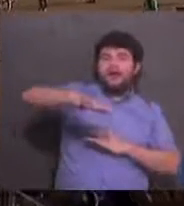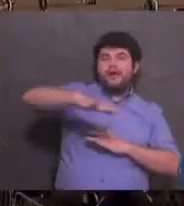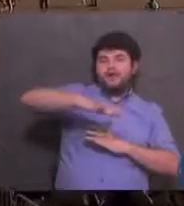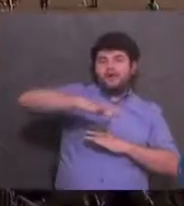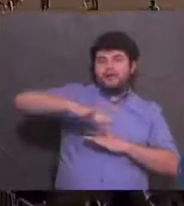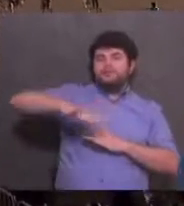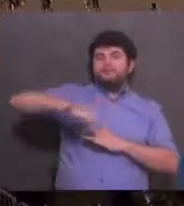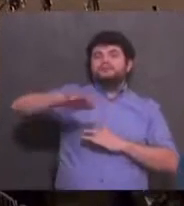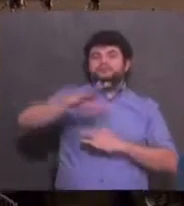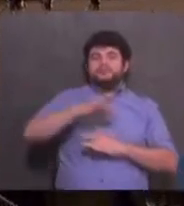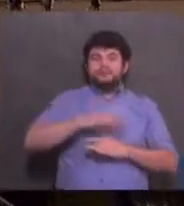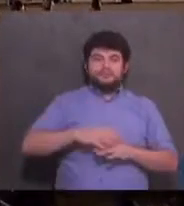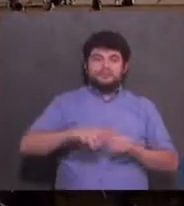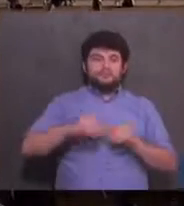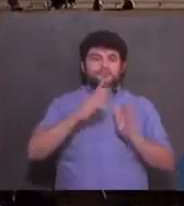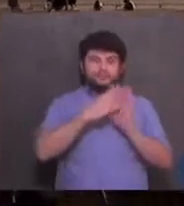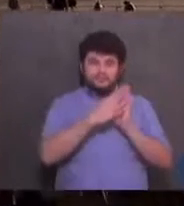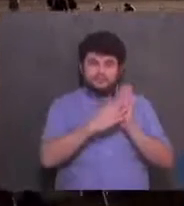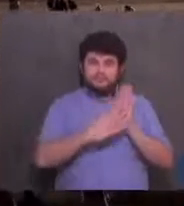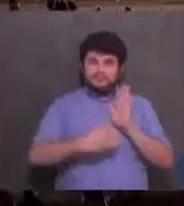santuário.